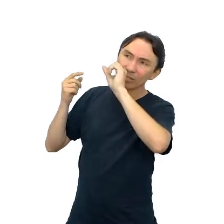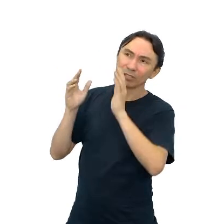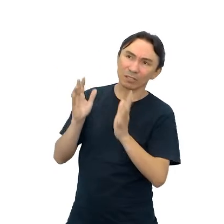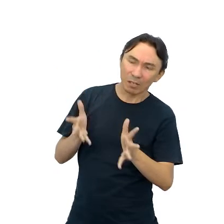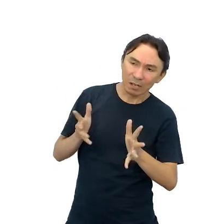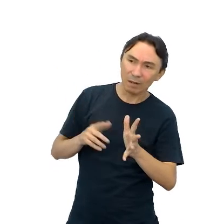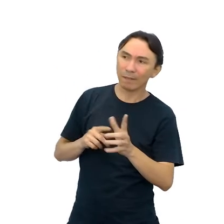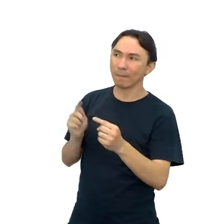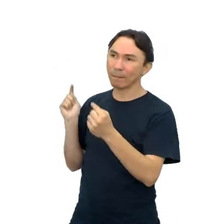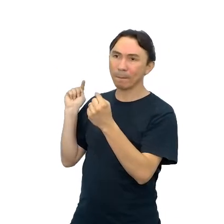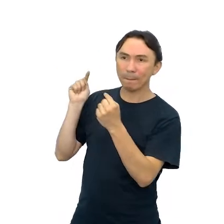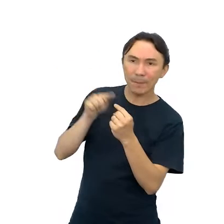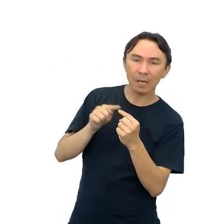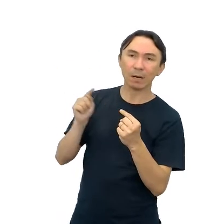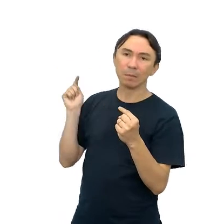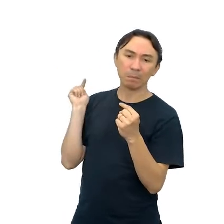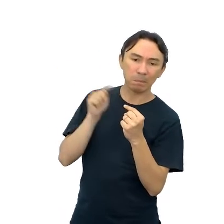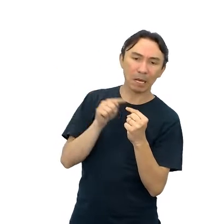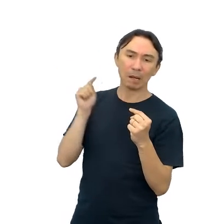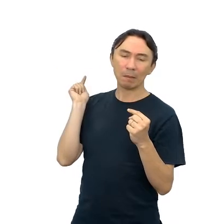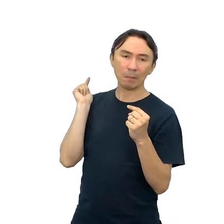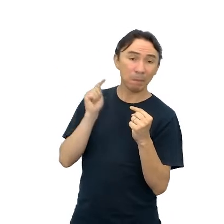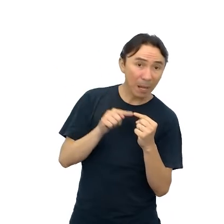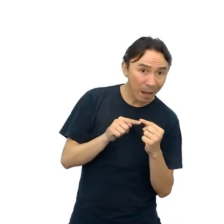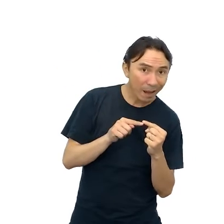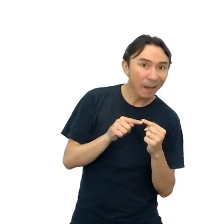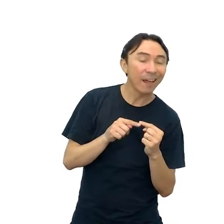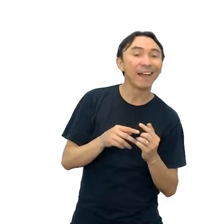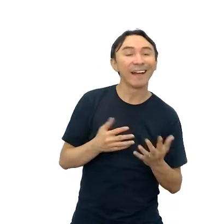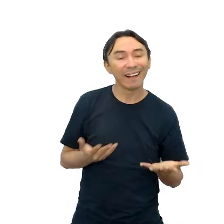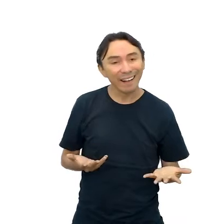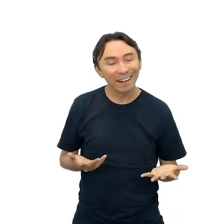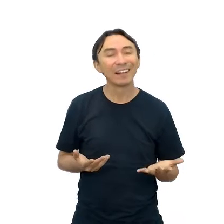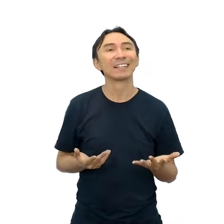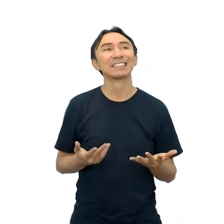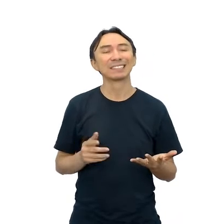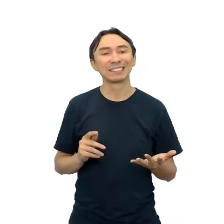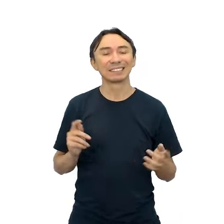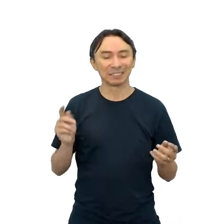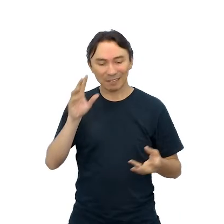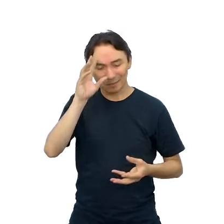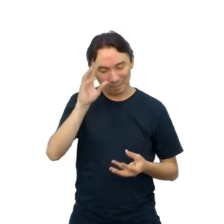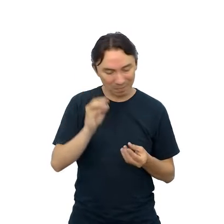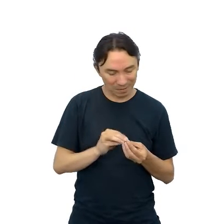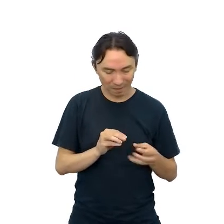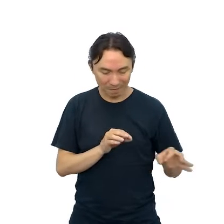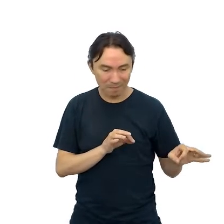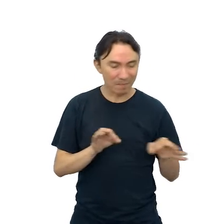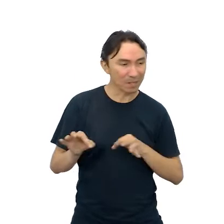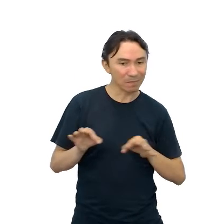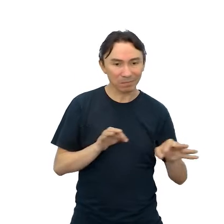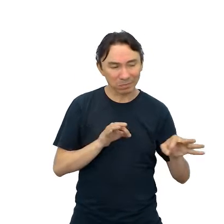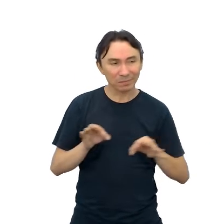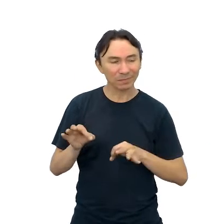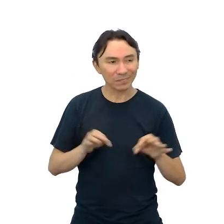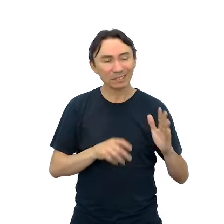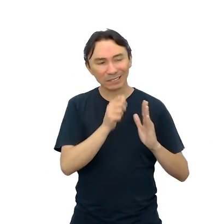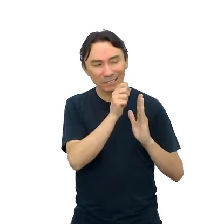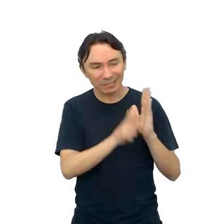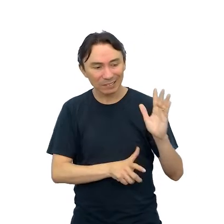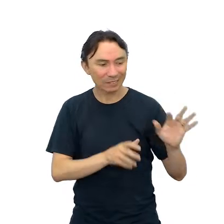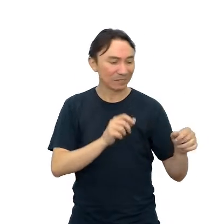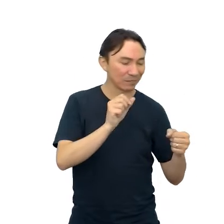necessários para que nós possamos planejar, né, o desenvolvimento dessa atividade